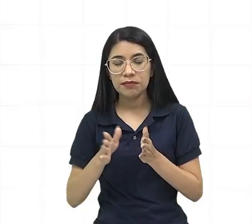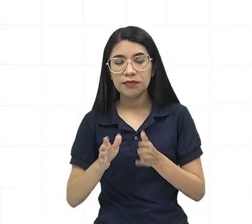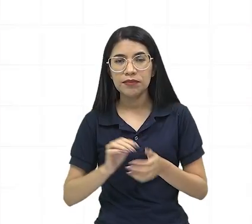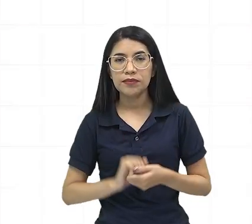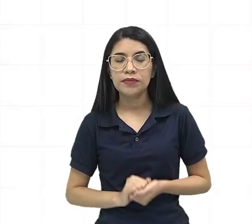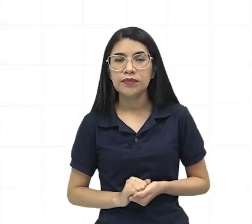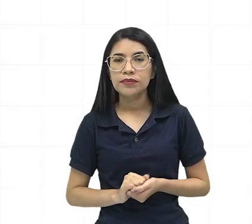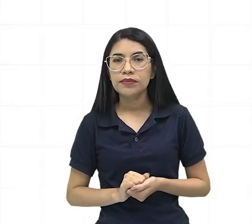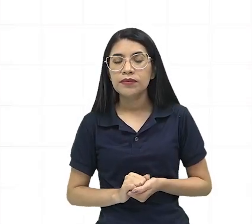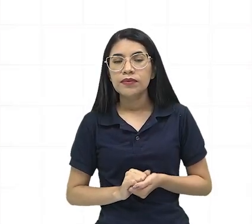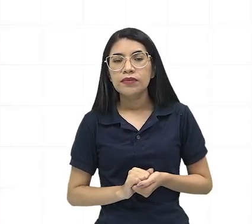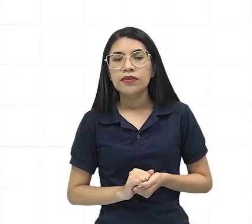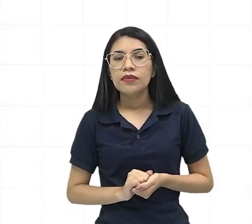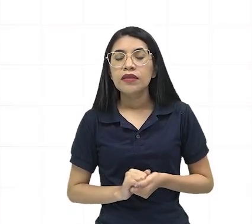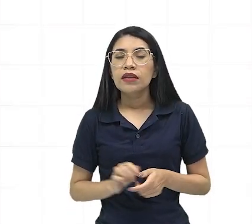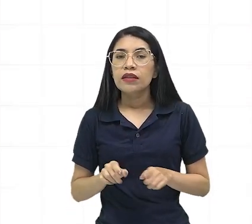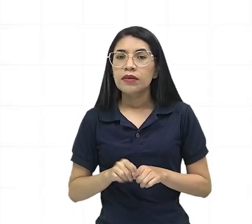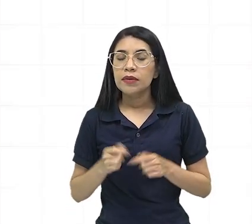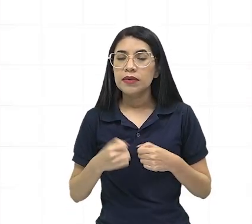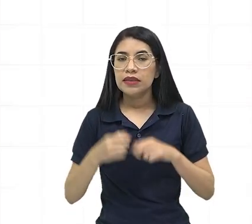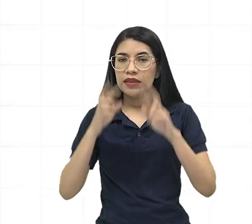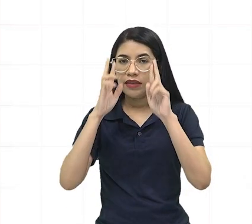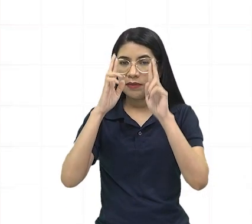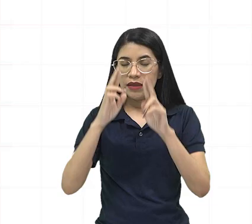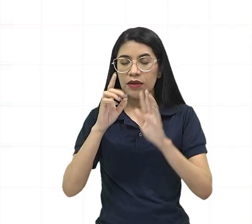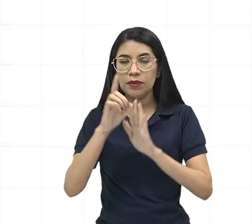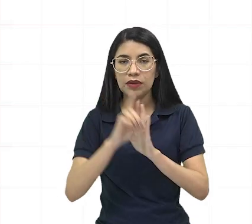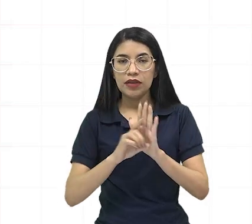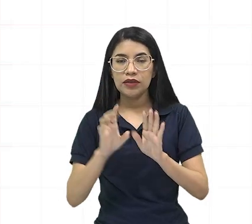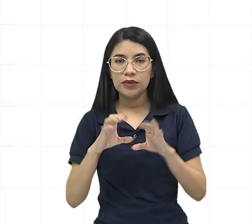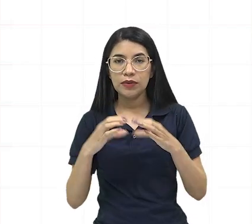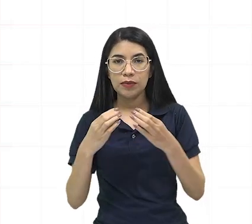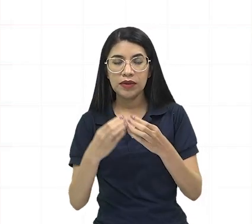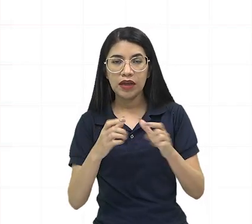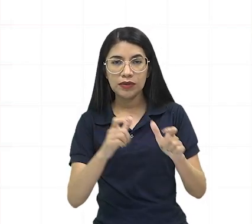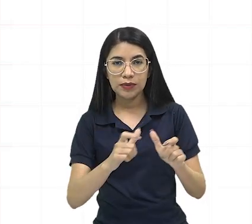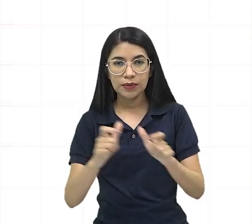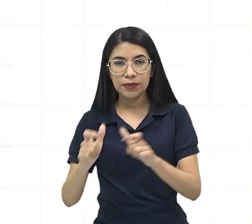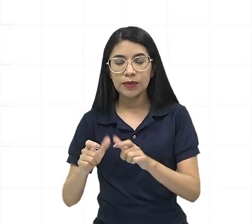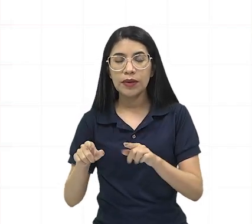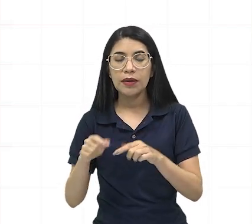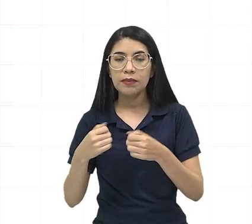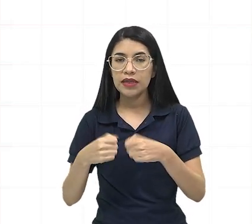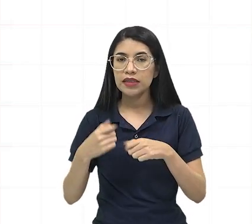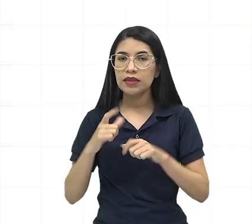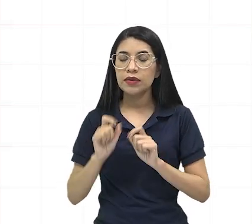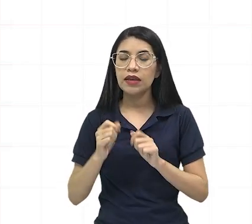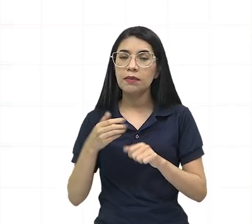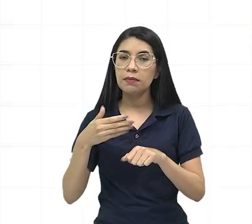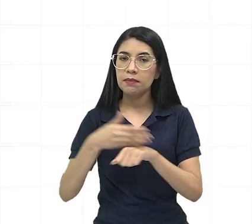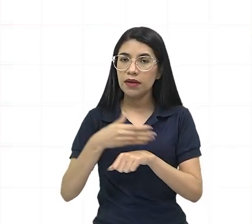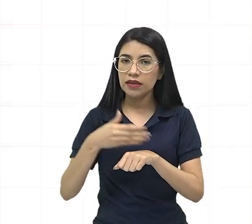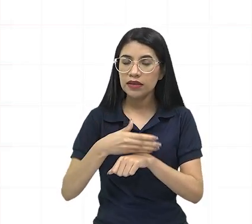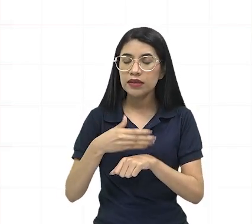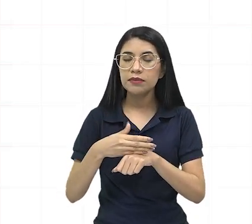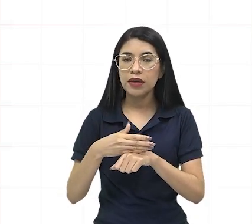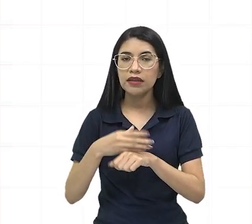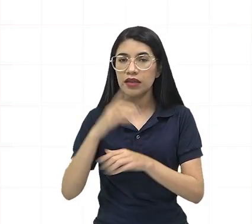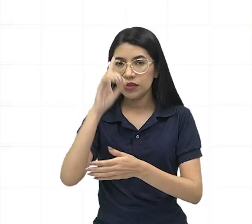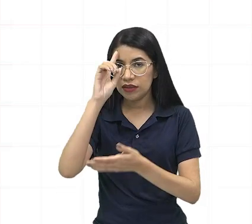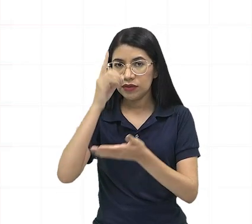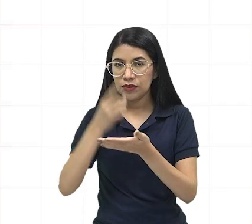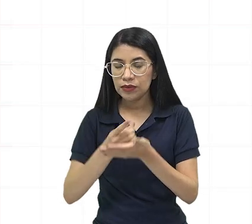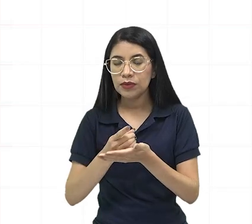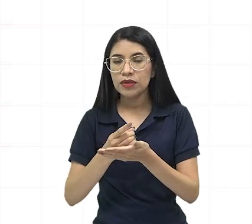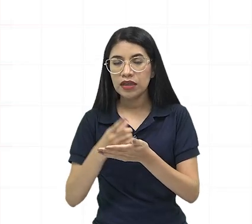Continuando, respeitar os direitos das comunidades locais. As comunidades devem ter o direito de participar na tomada de